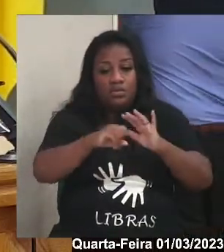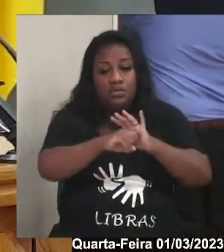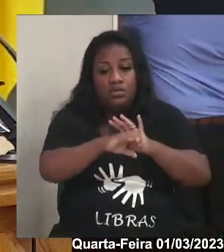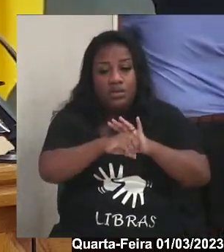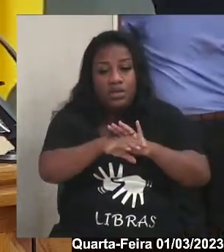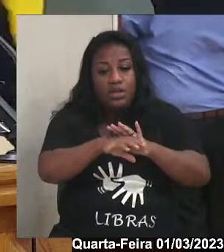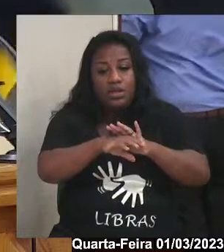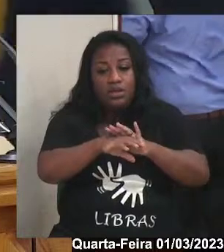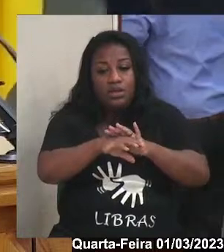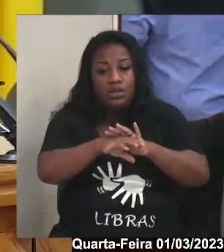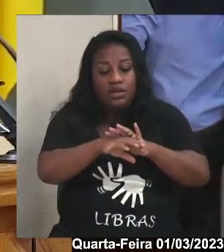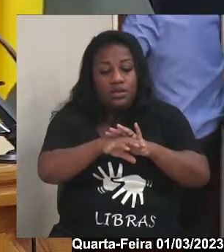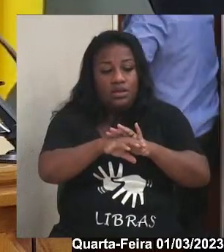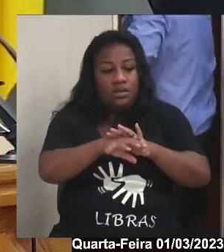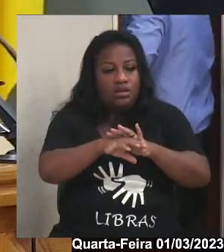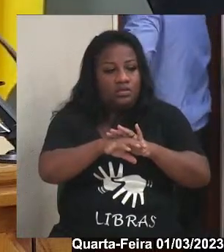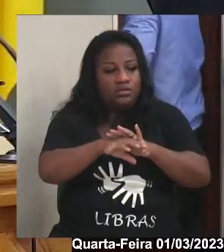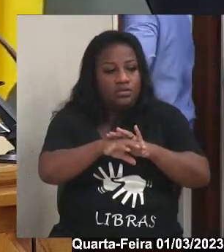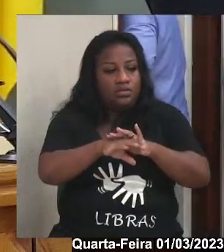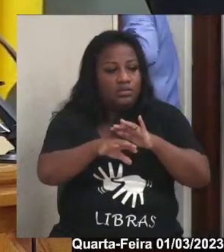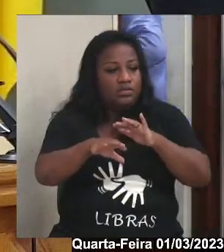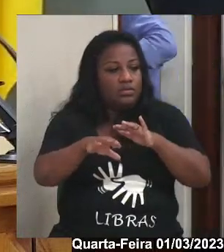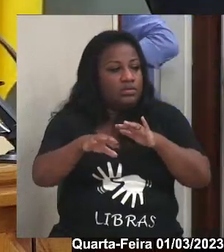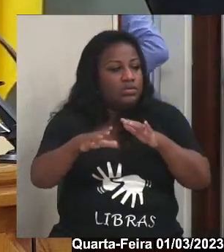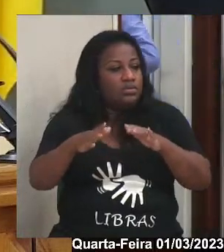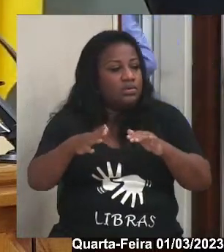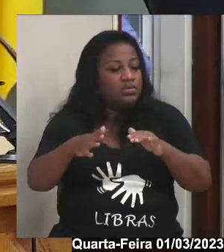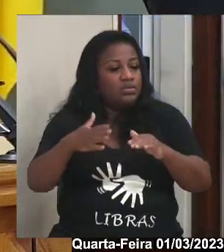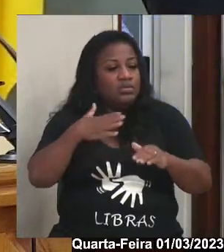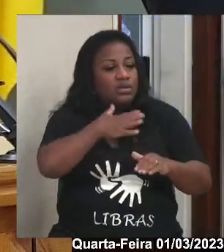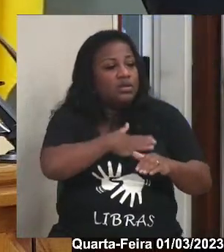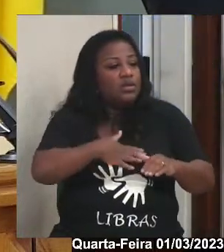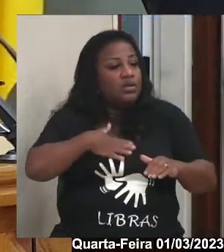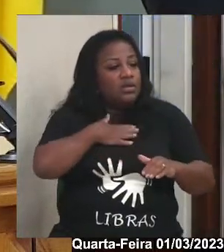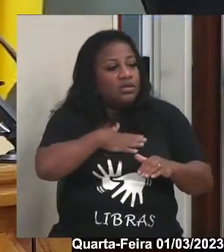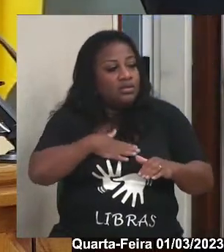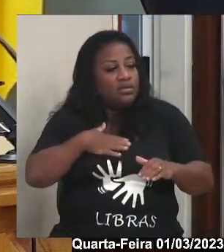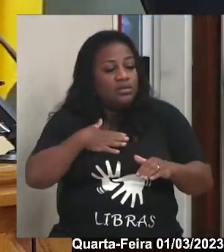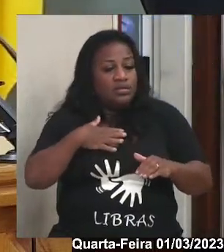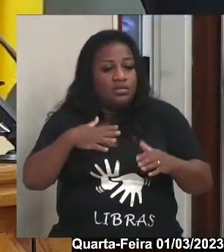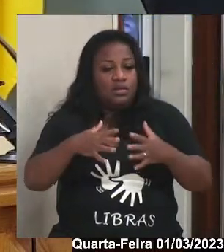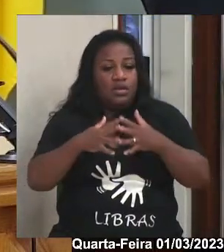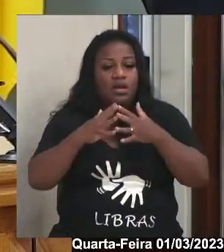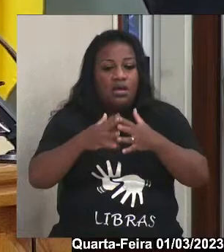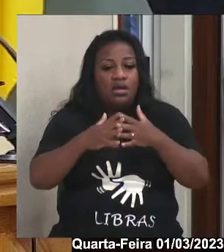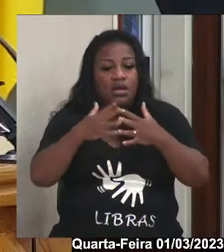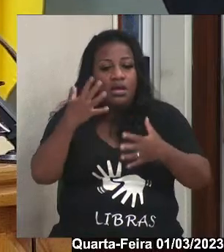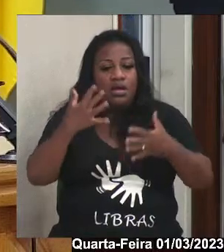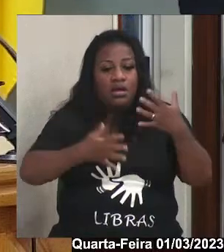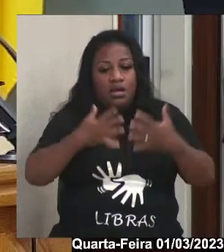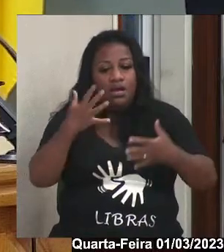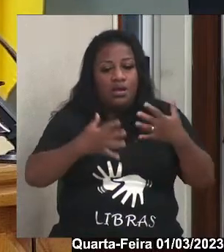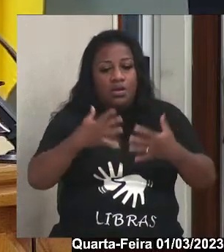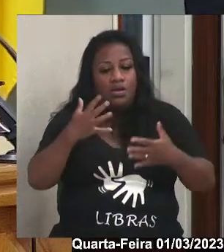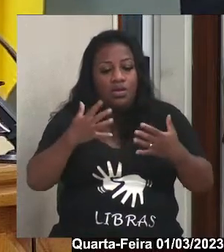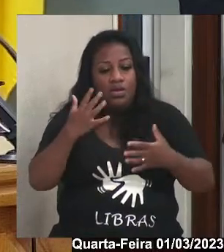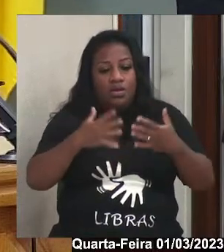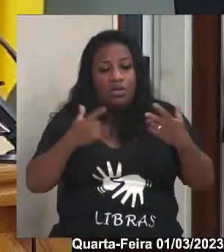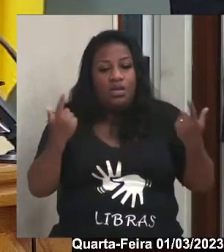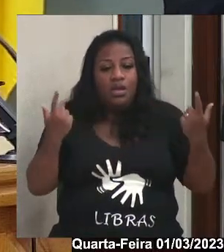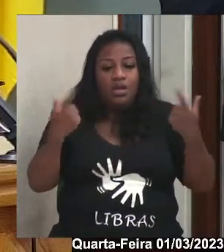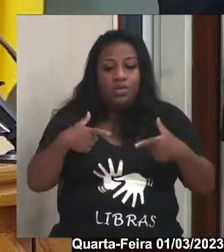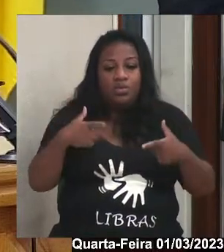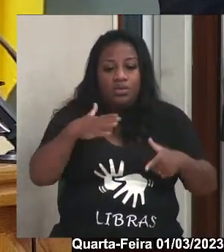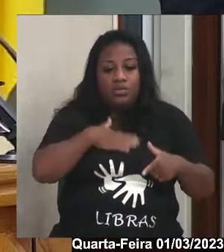meu, ele se prepara para ir no debate. Que se tem uma coisa que eu adoro, se chama debate. É só ele se preparar que ele não está votando contra